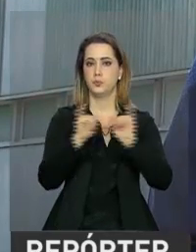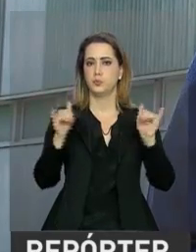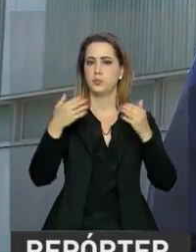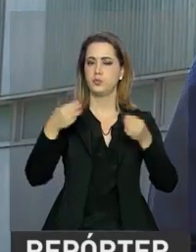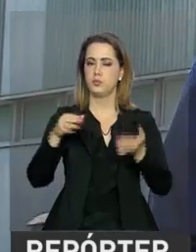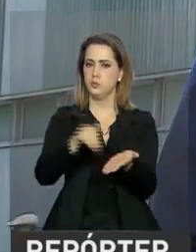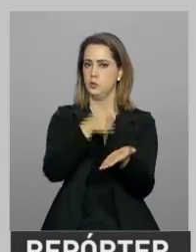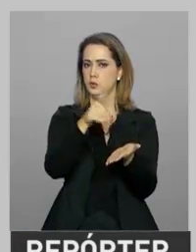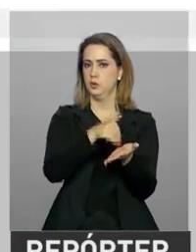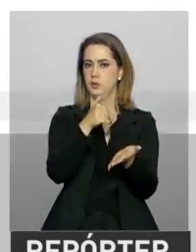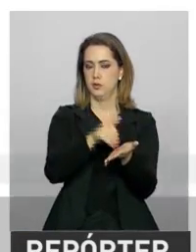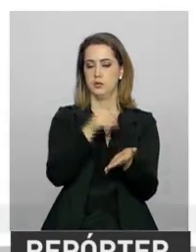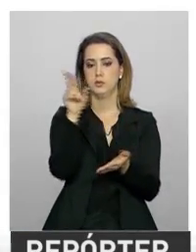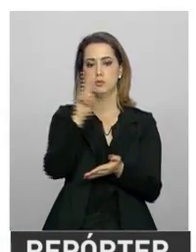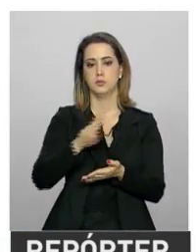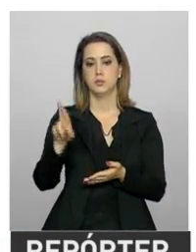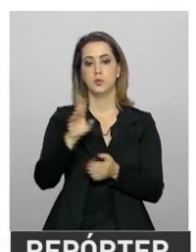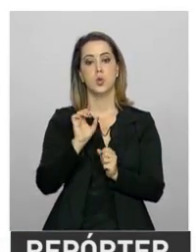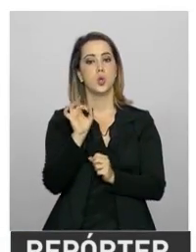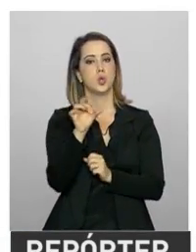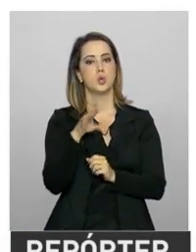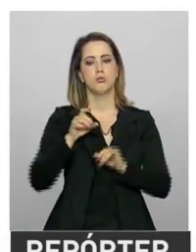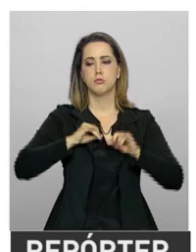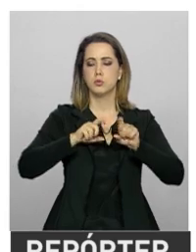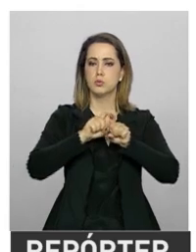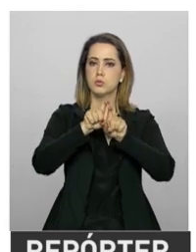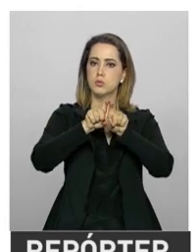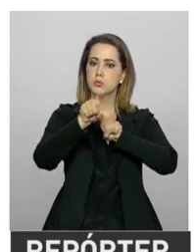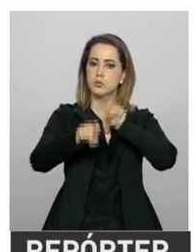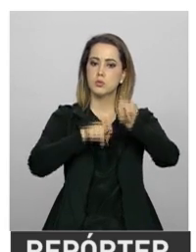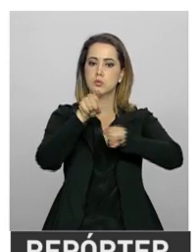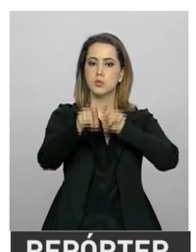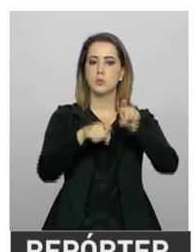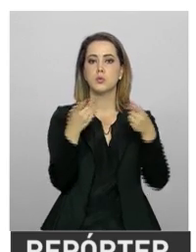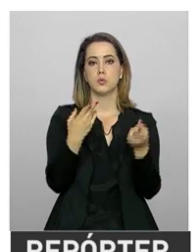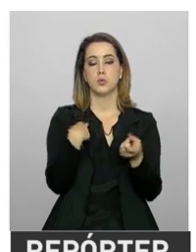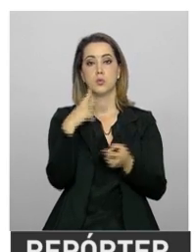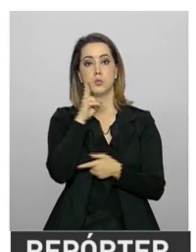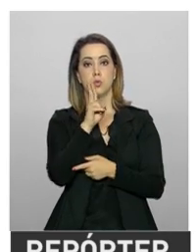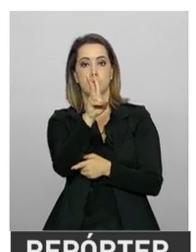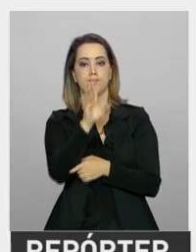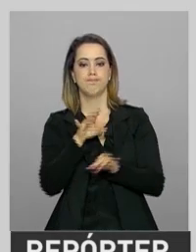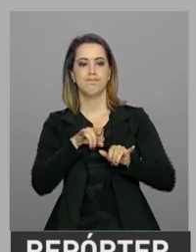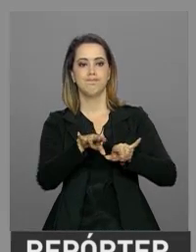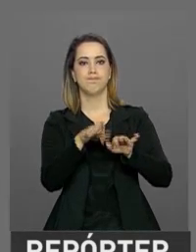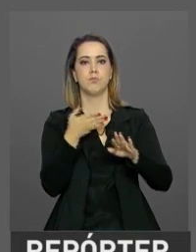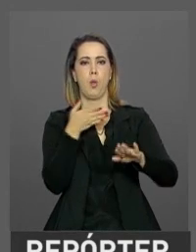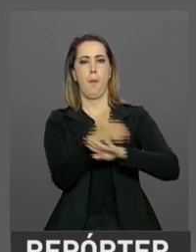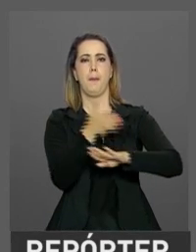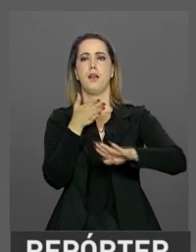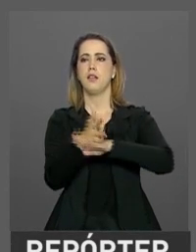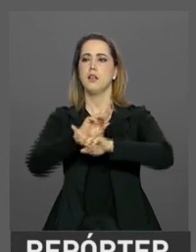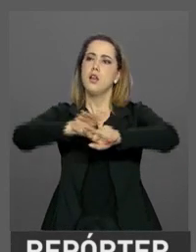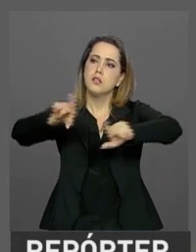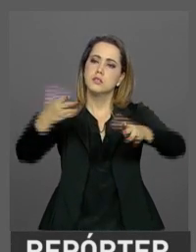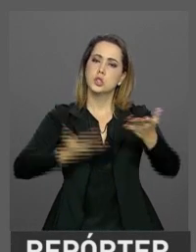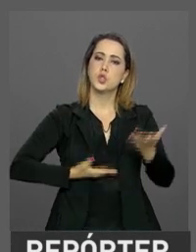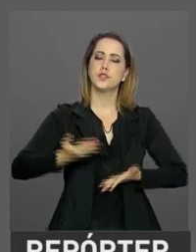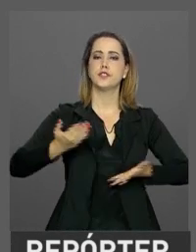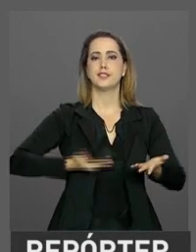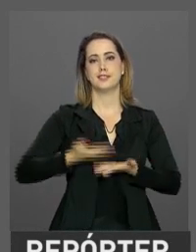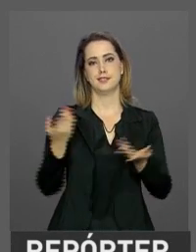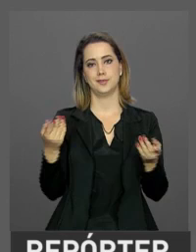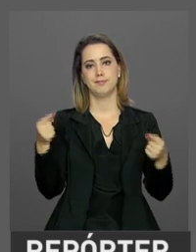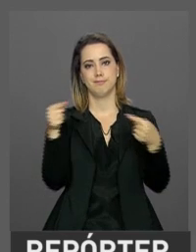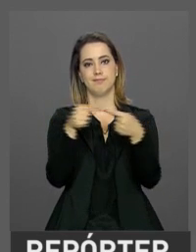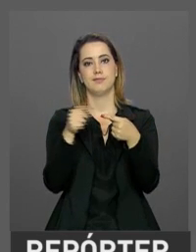Patrimônio da União. Basta um clique no portal do ESPU para acessar a vários serviços relacionados